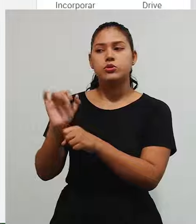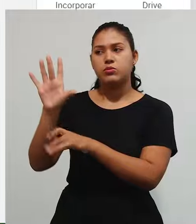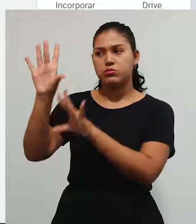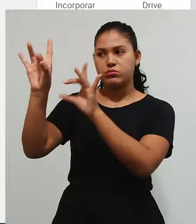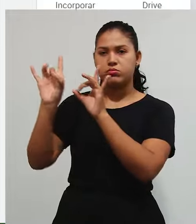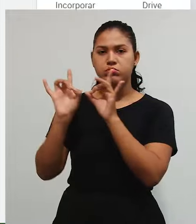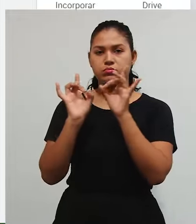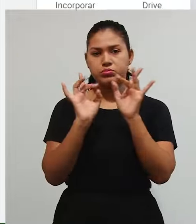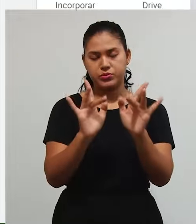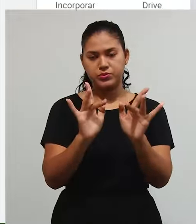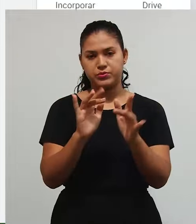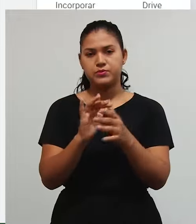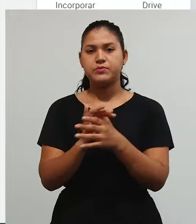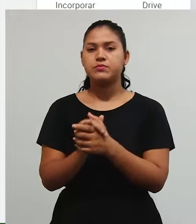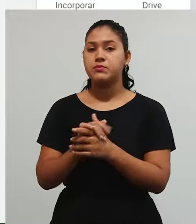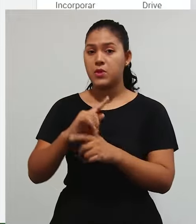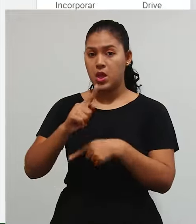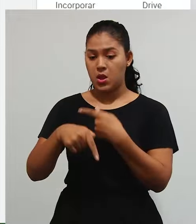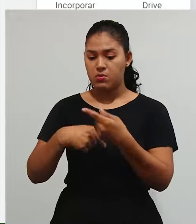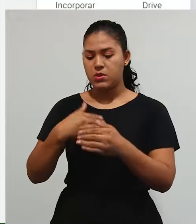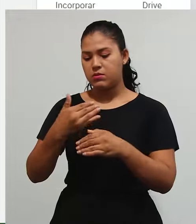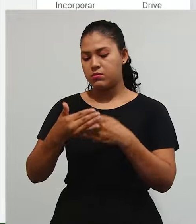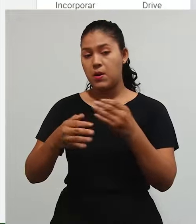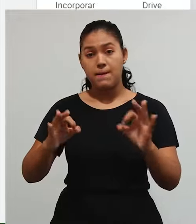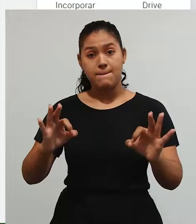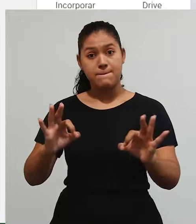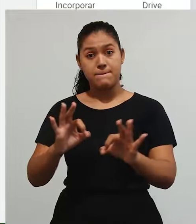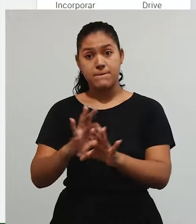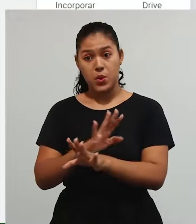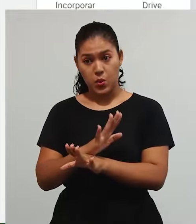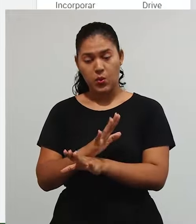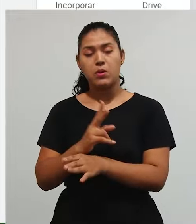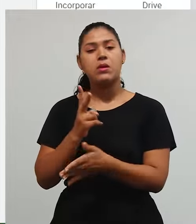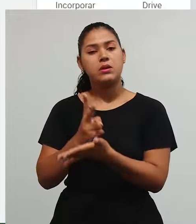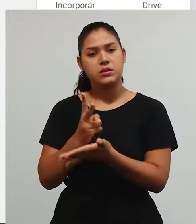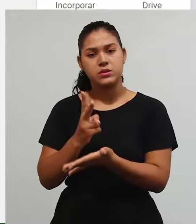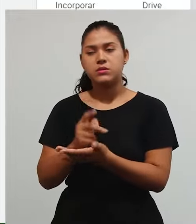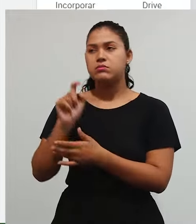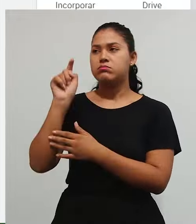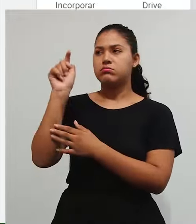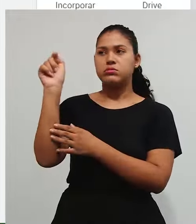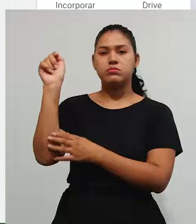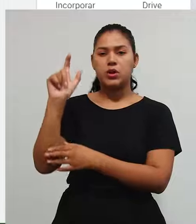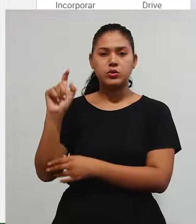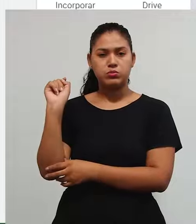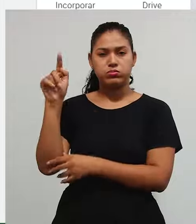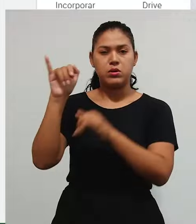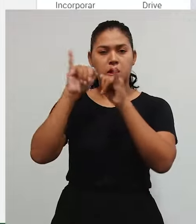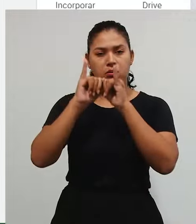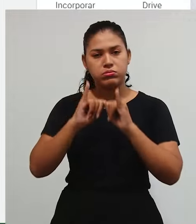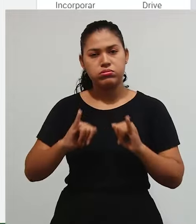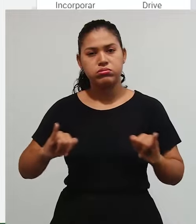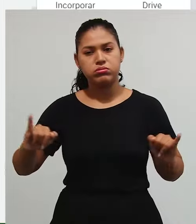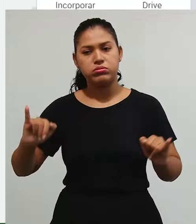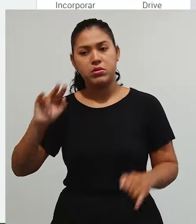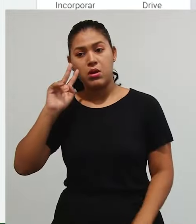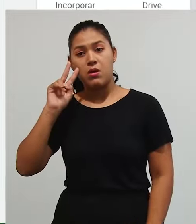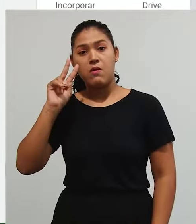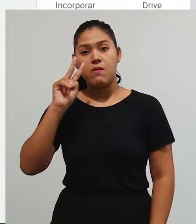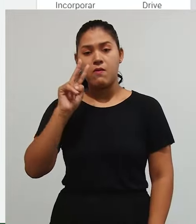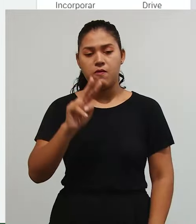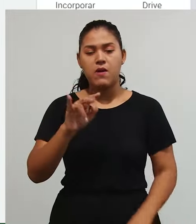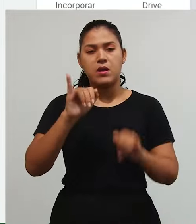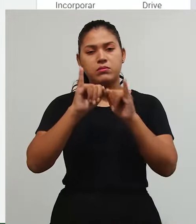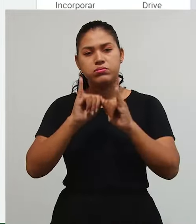você finalizar aquele mesmo procedimento, você vai publicar, né? E depois ver o site publicado, ok? Essa é a